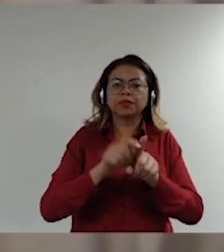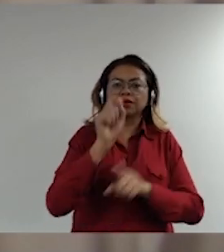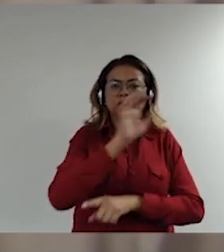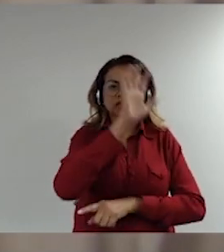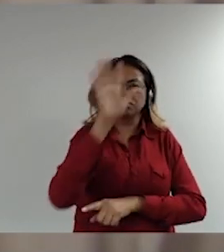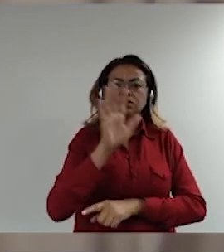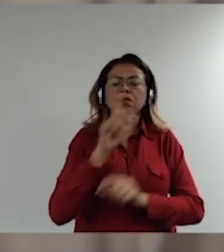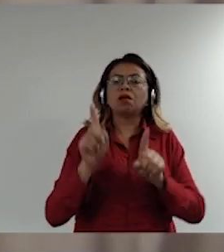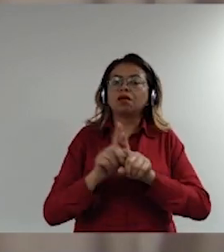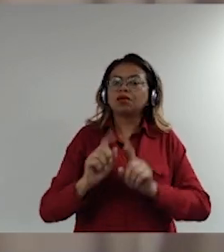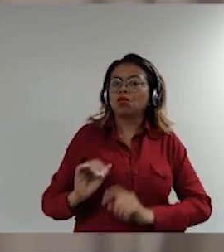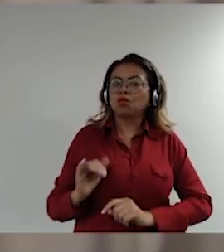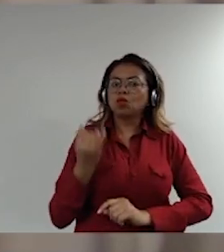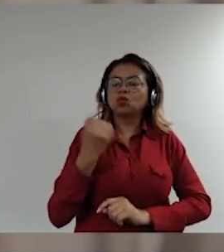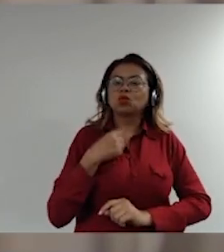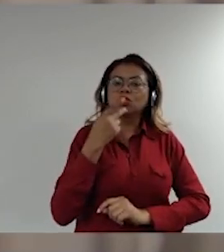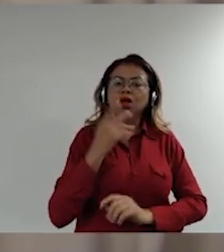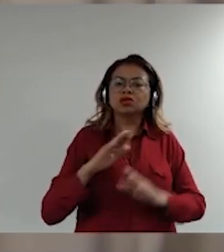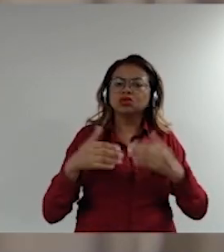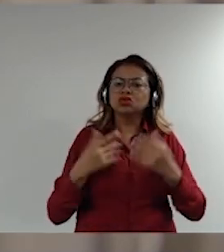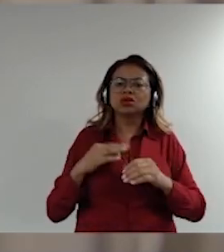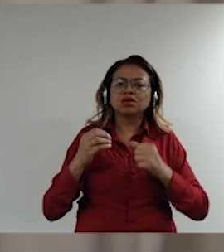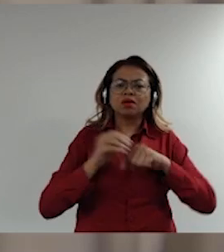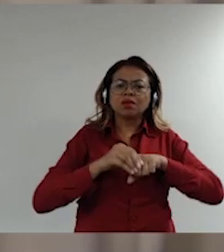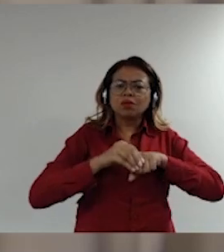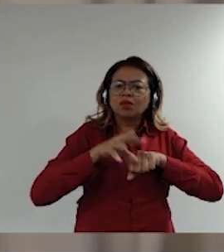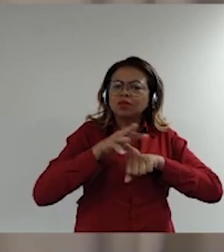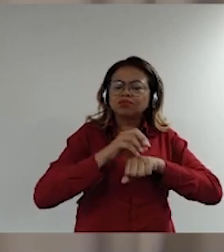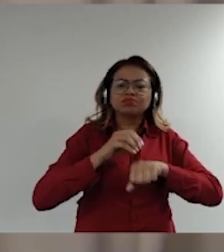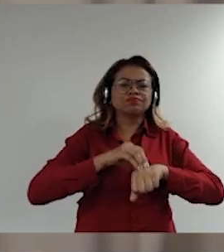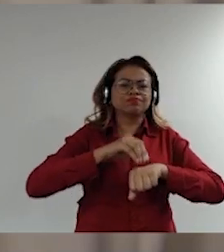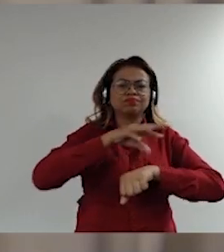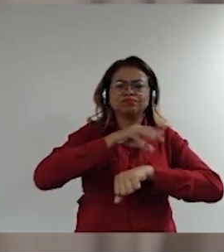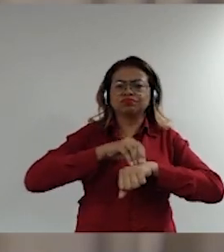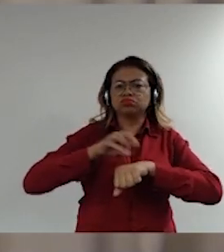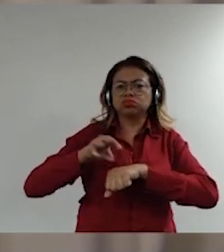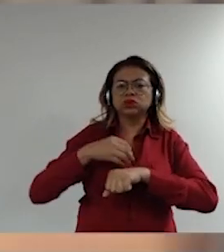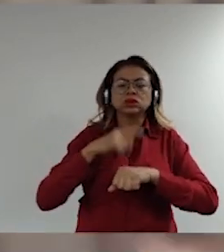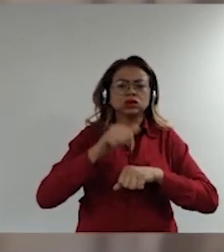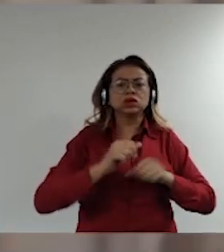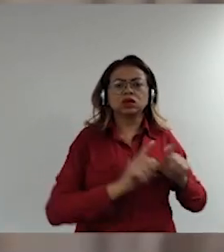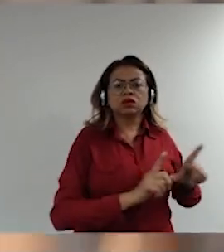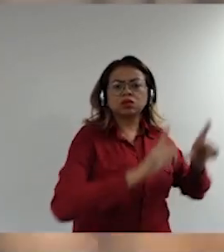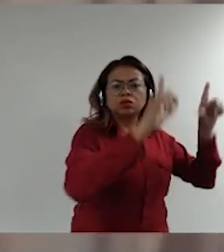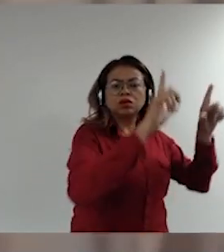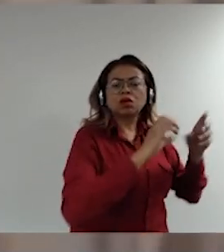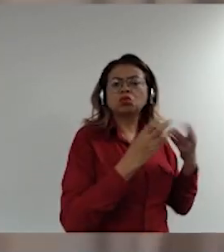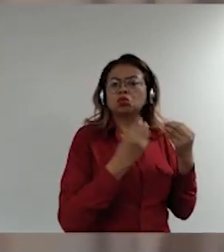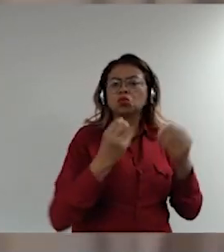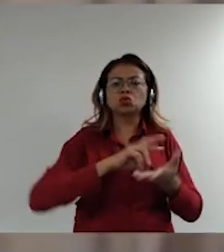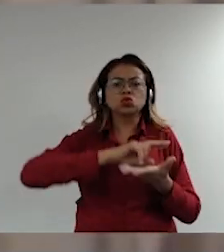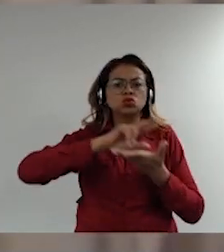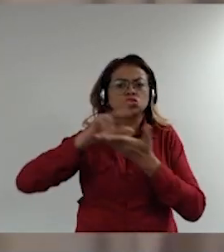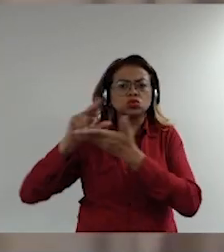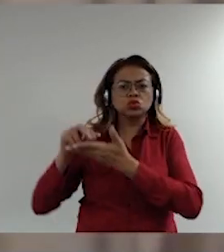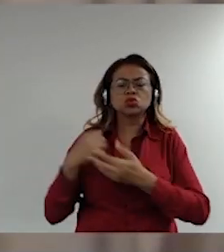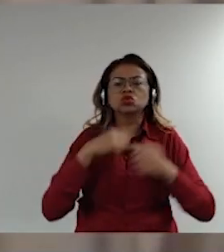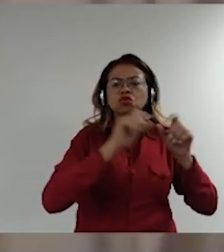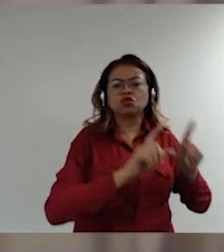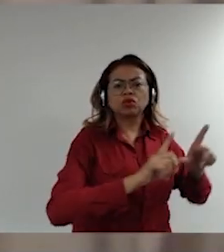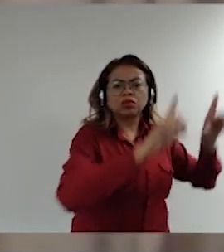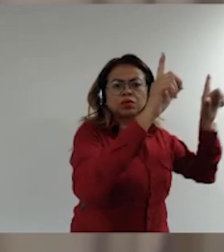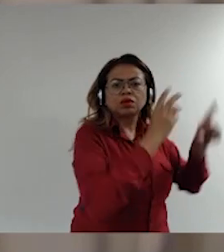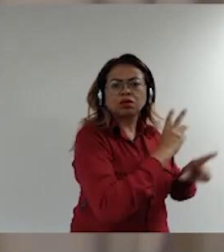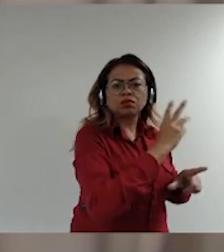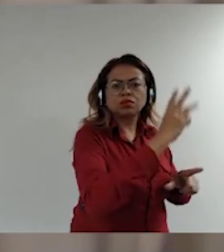nacional, a oportunidade de levar todo esse conhecimento neste painel e nos demais tantos outros painéis que